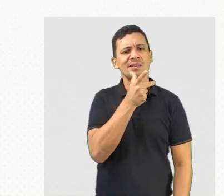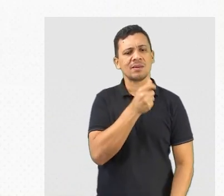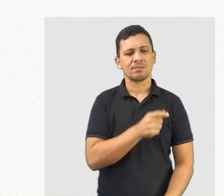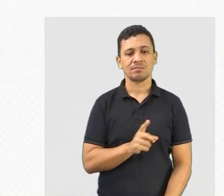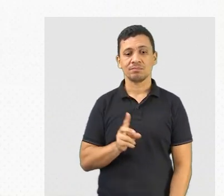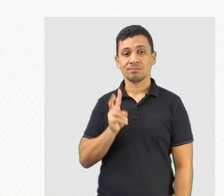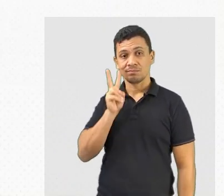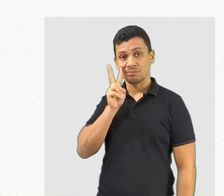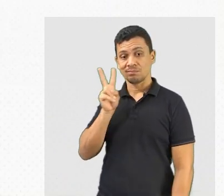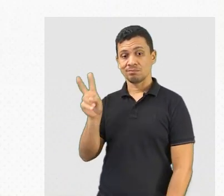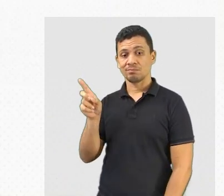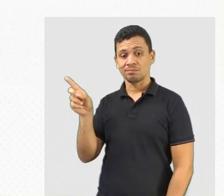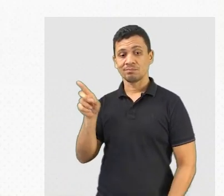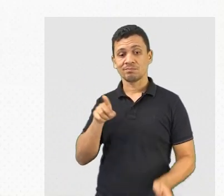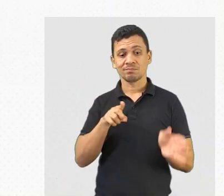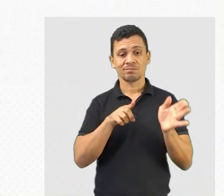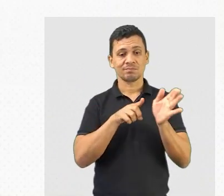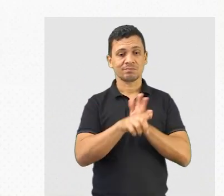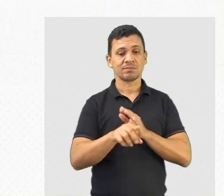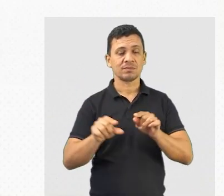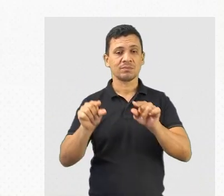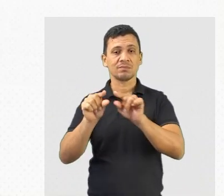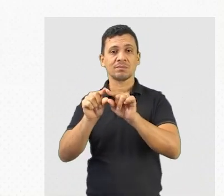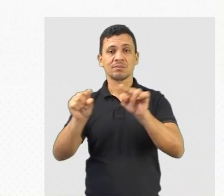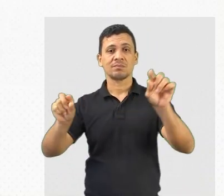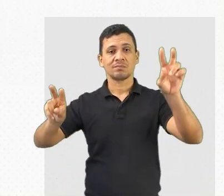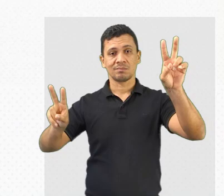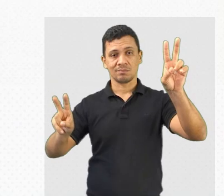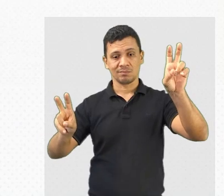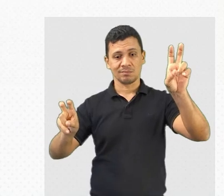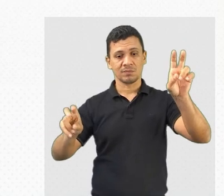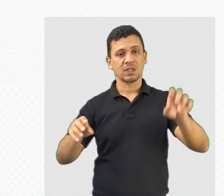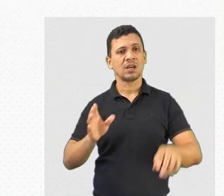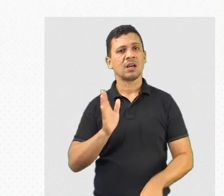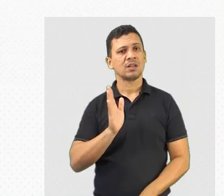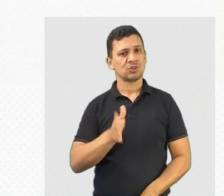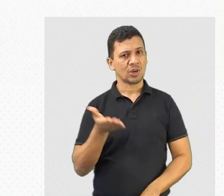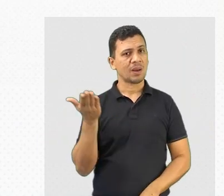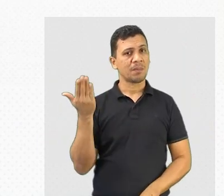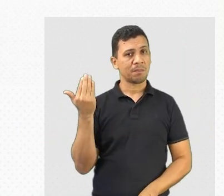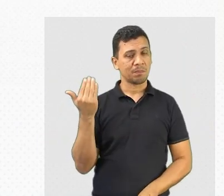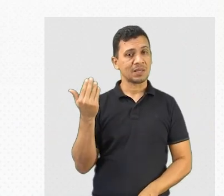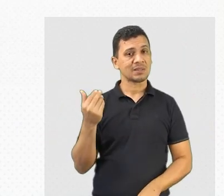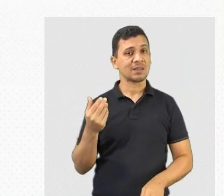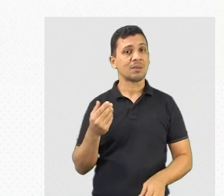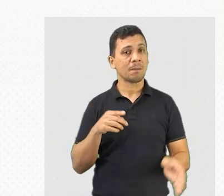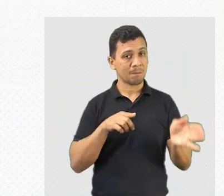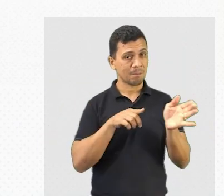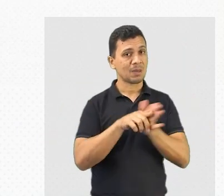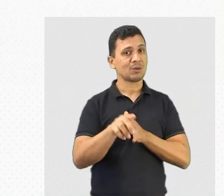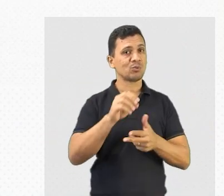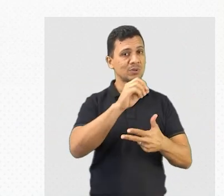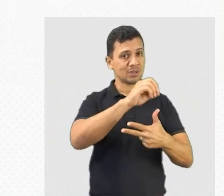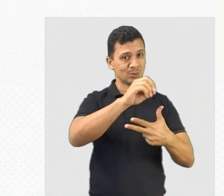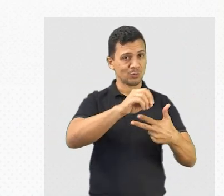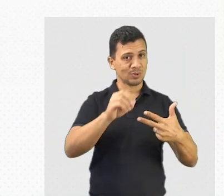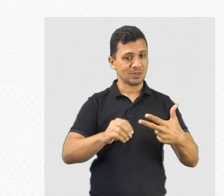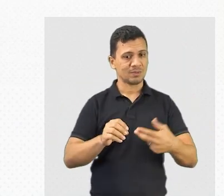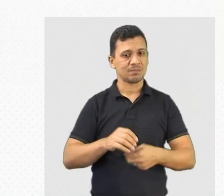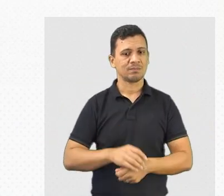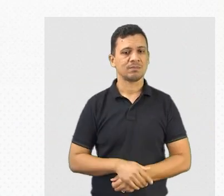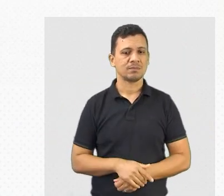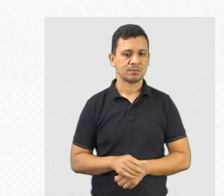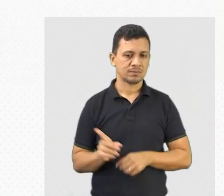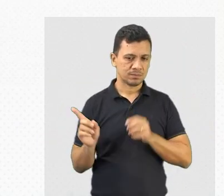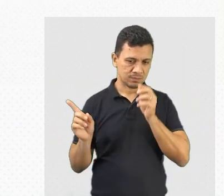gente tem uma citação que, inclusive, já foi tema de questão do Enem. When the